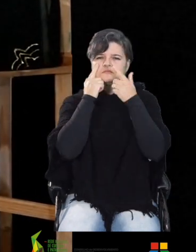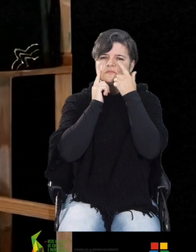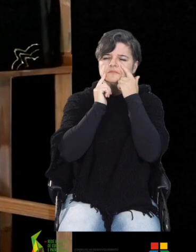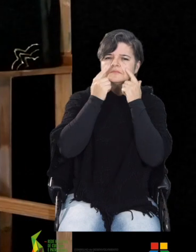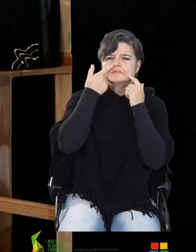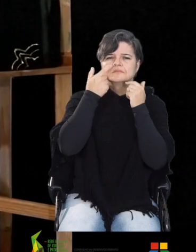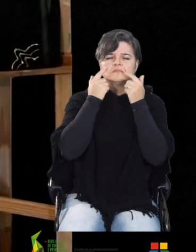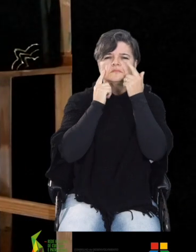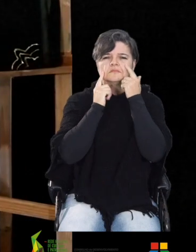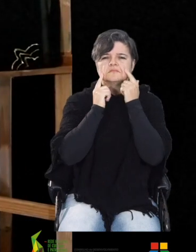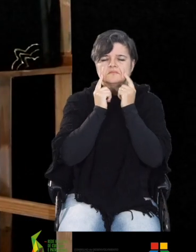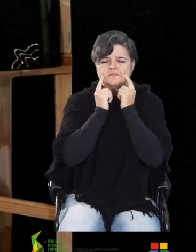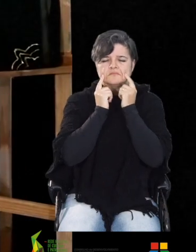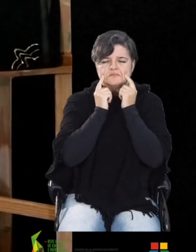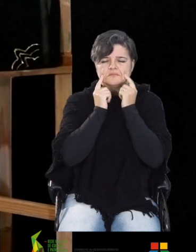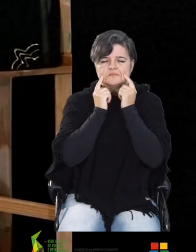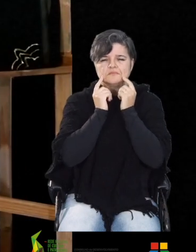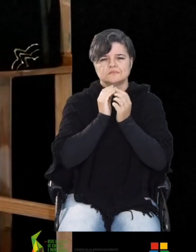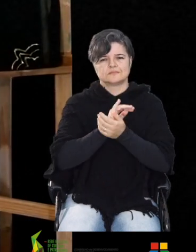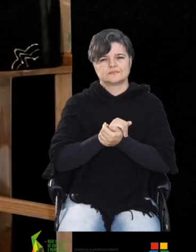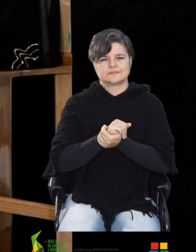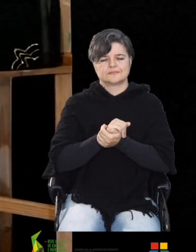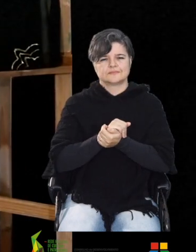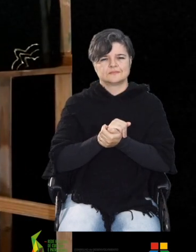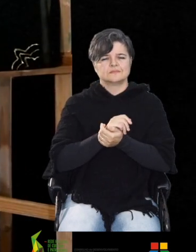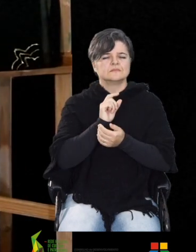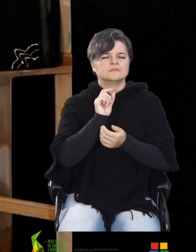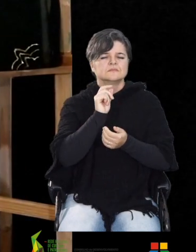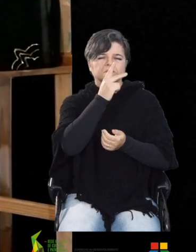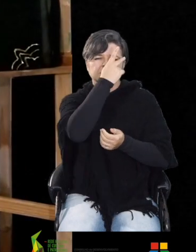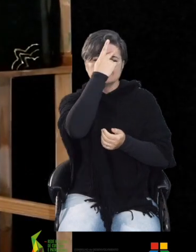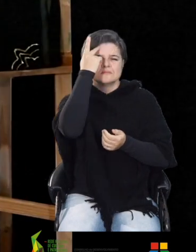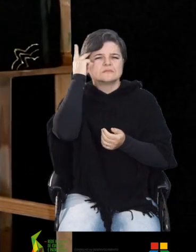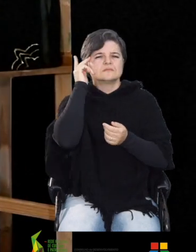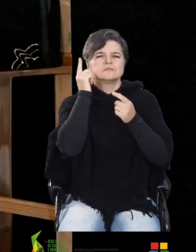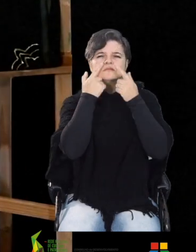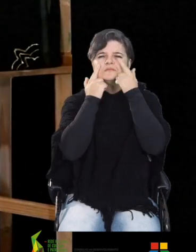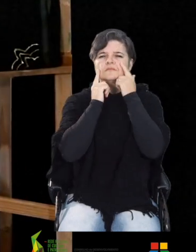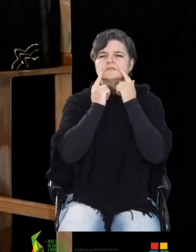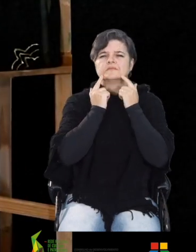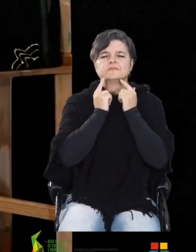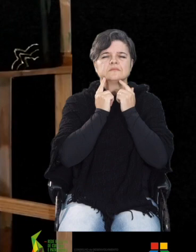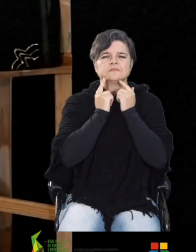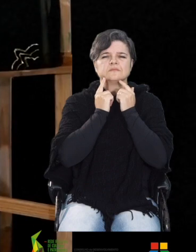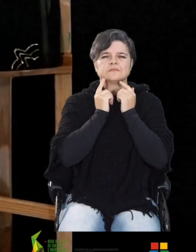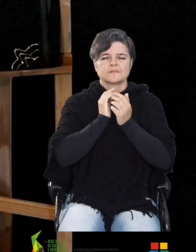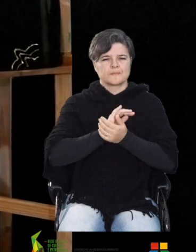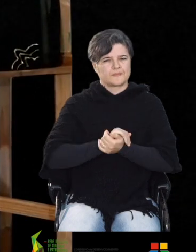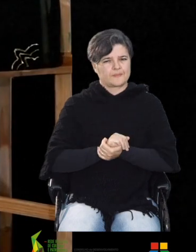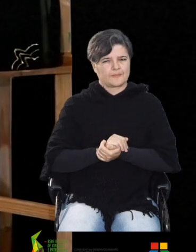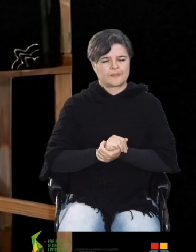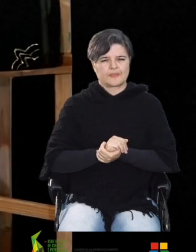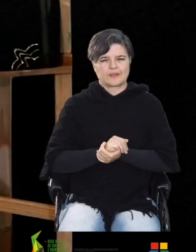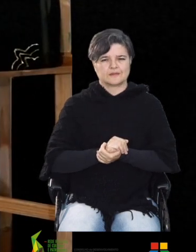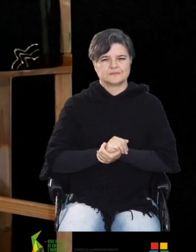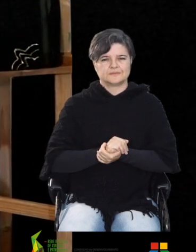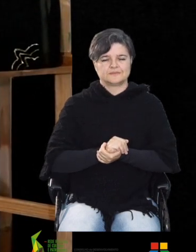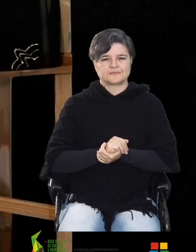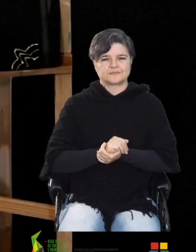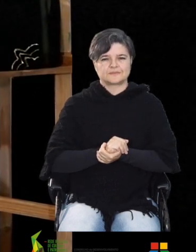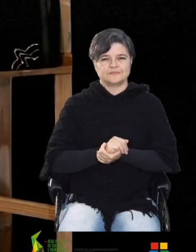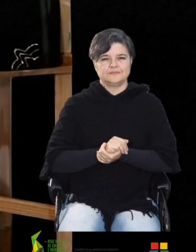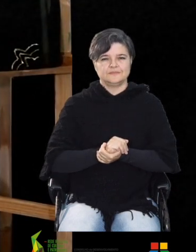show do baixinho que será hein será que vai aparecer